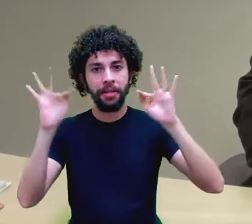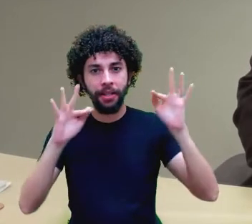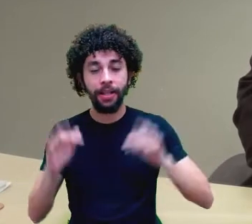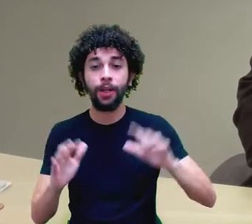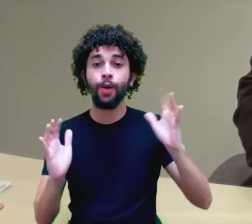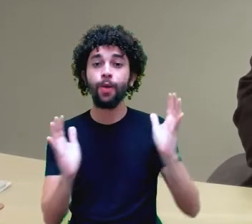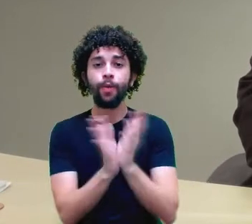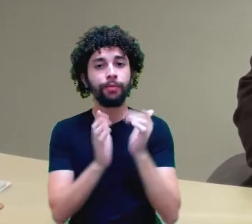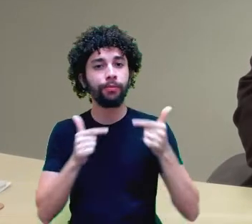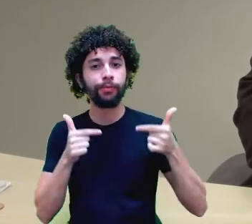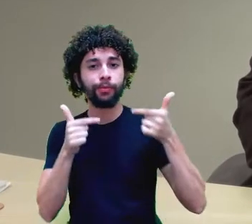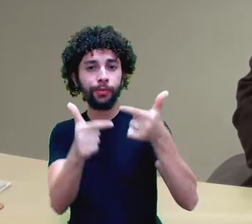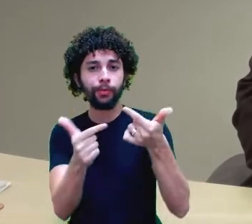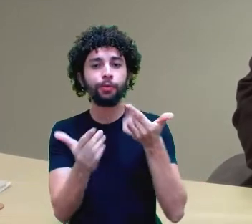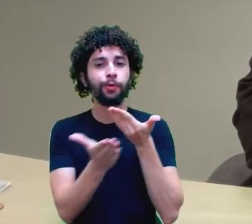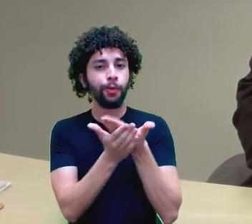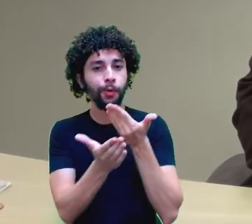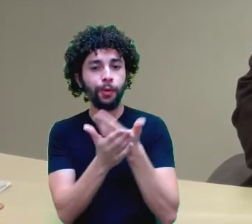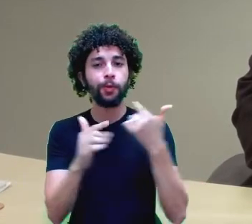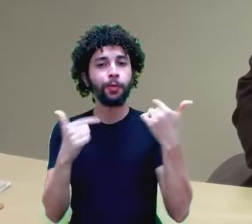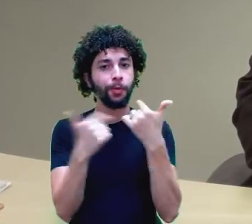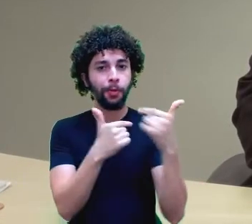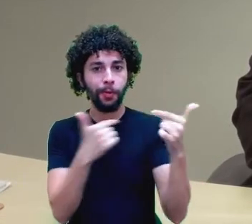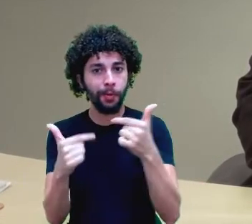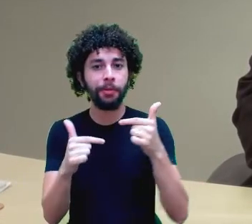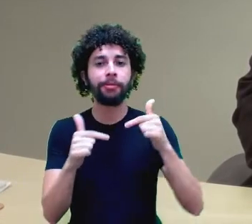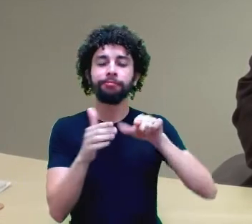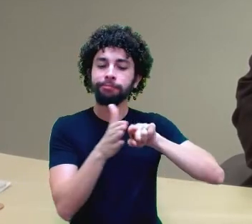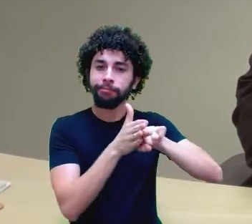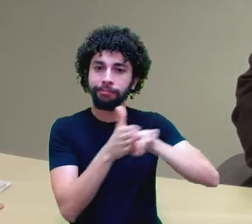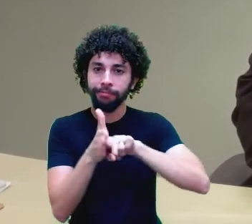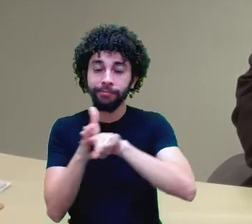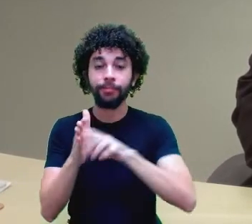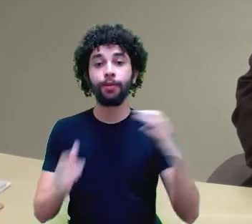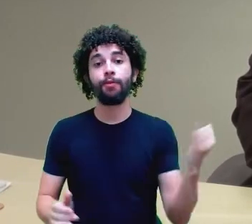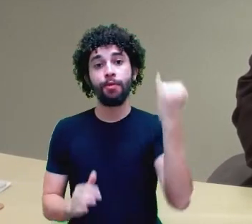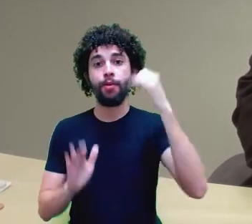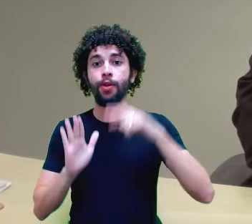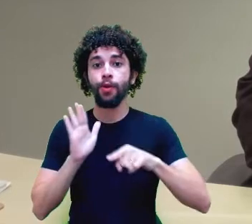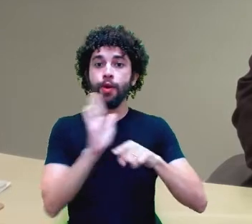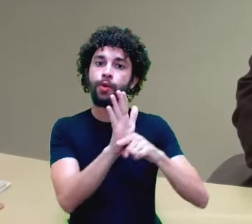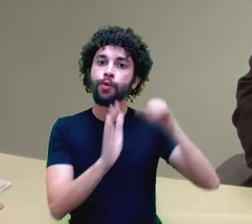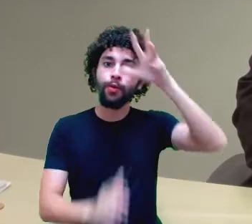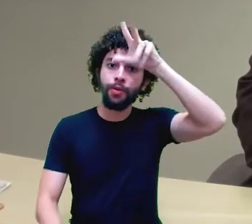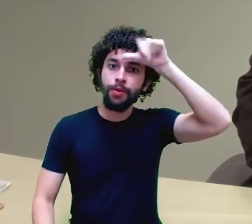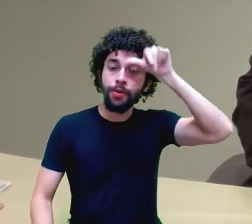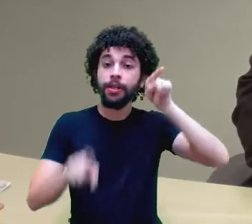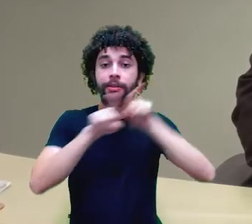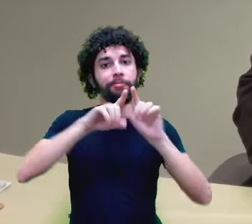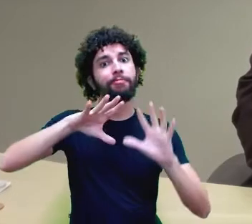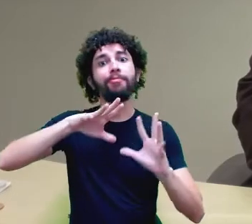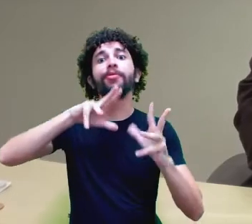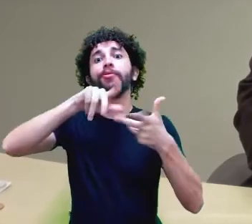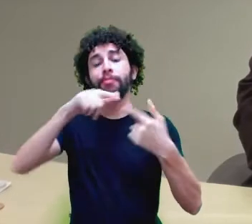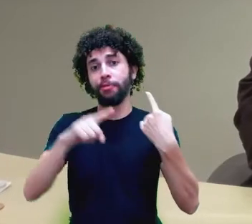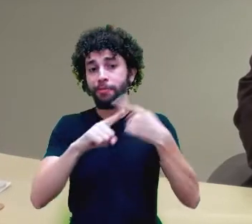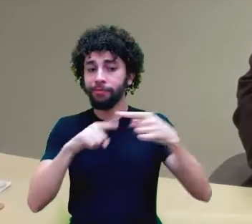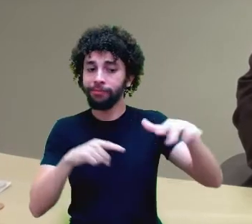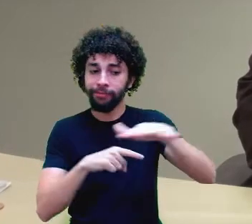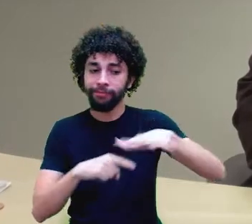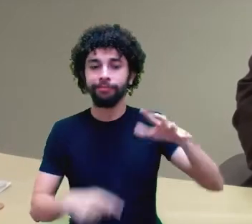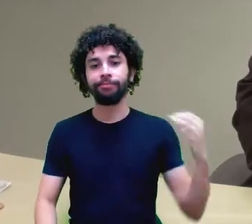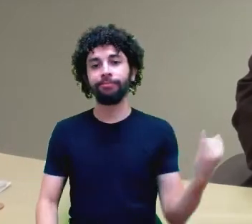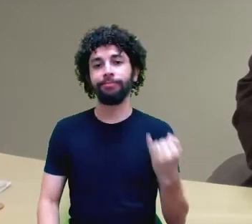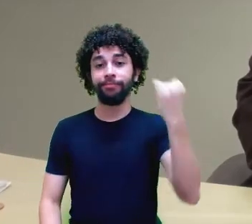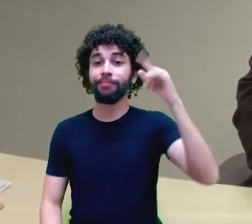uma existência como coletividade de estudo, trabalho e ciência, com importantes feitos para a Amazônia e, quiçá, para o mundo,